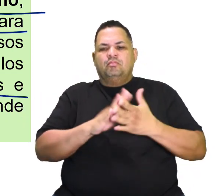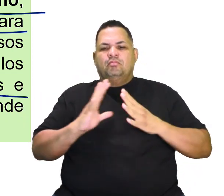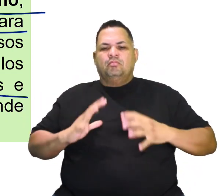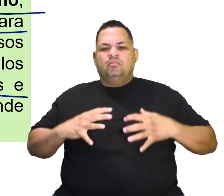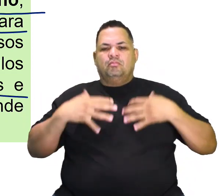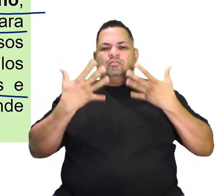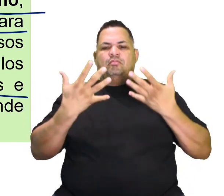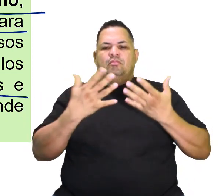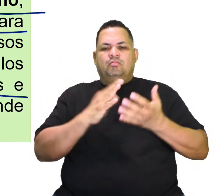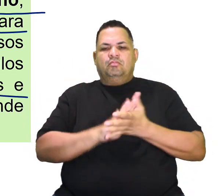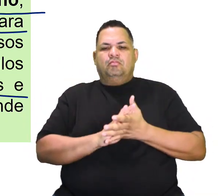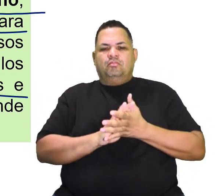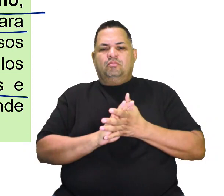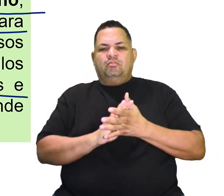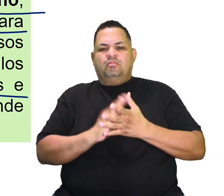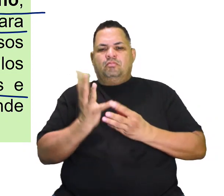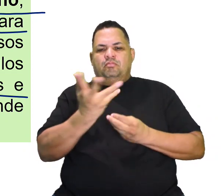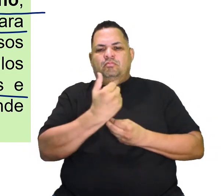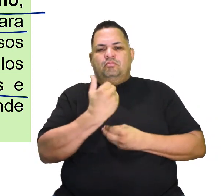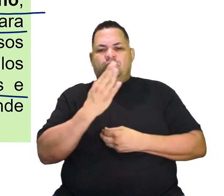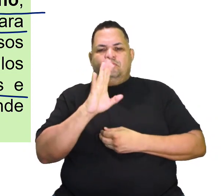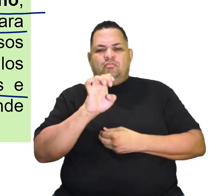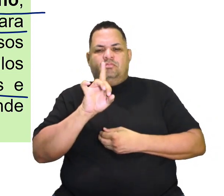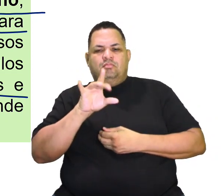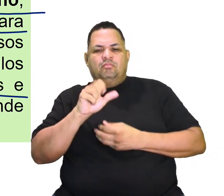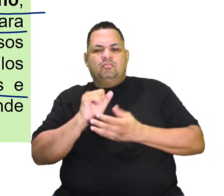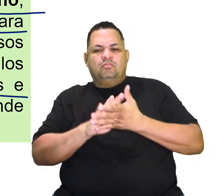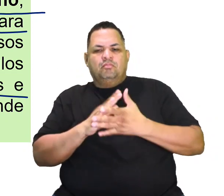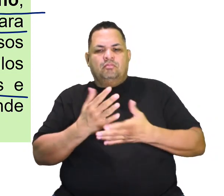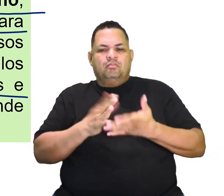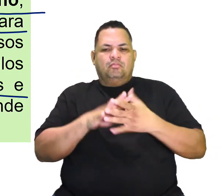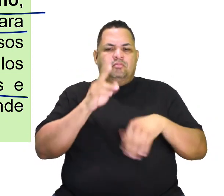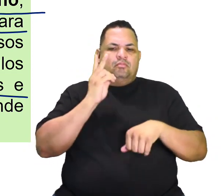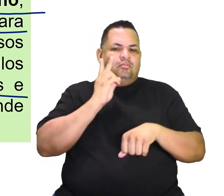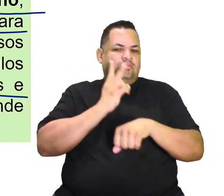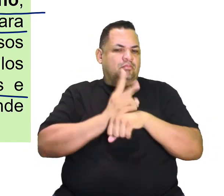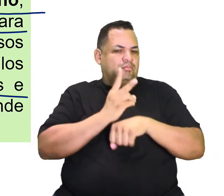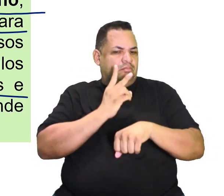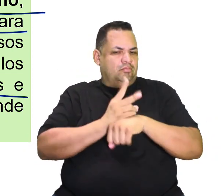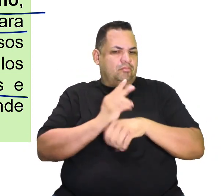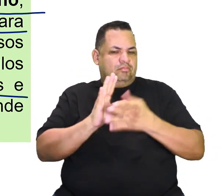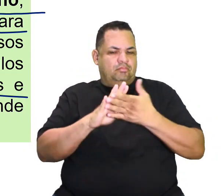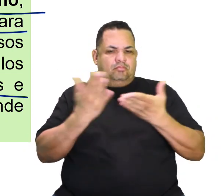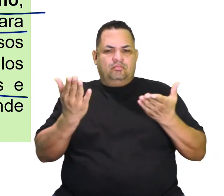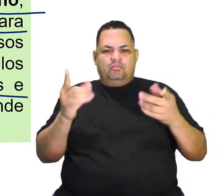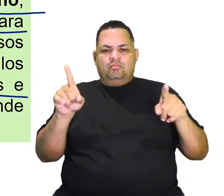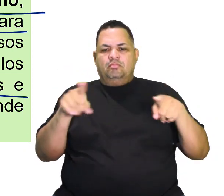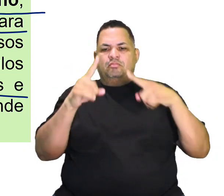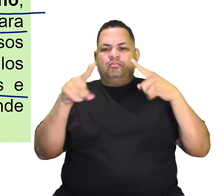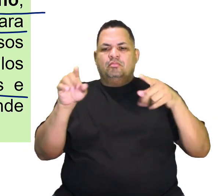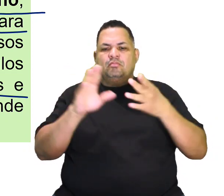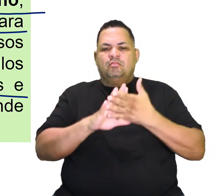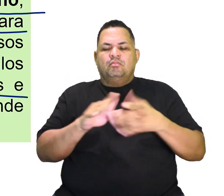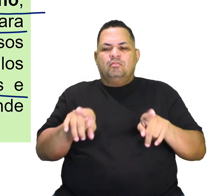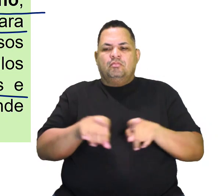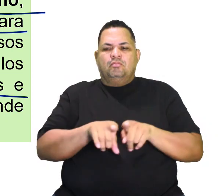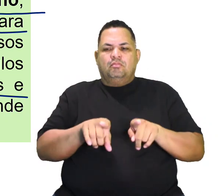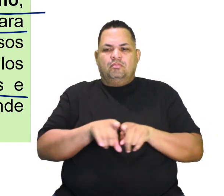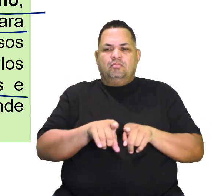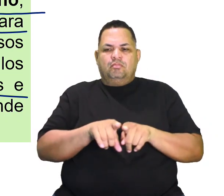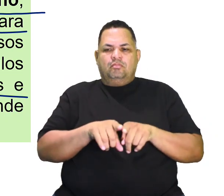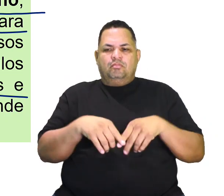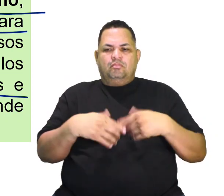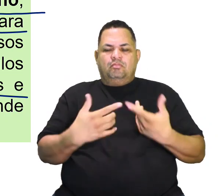espetáculos, como artes cênicas, audiovisuais, musicais e de grande porte. Então, a estrutura